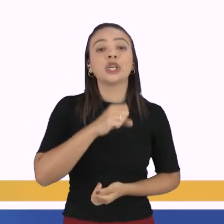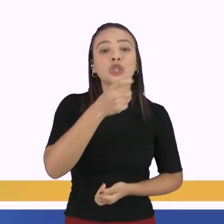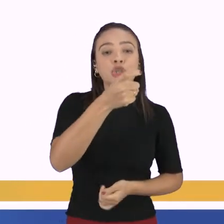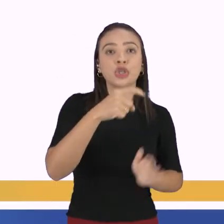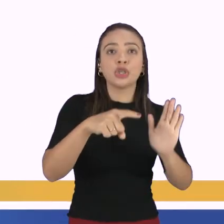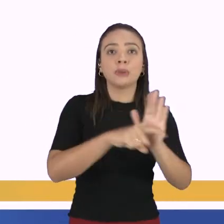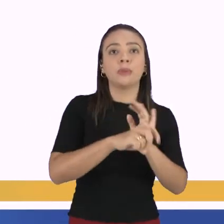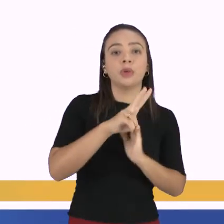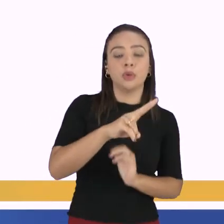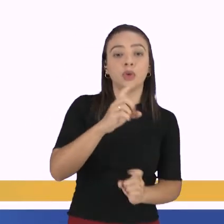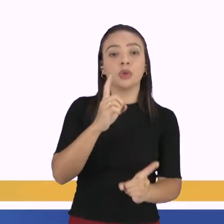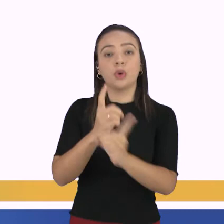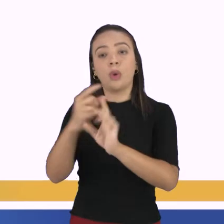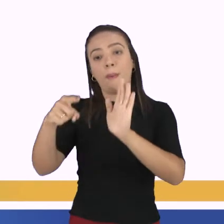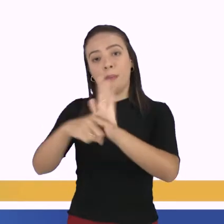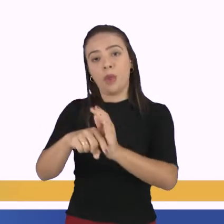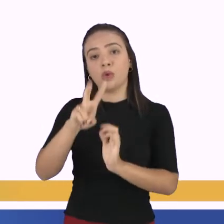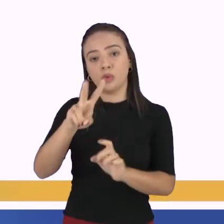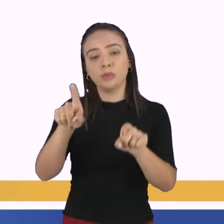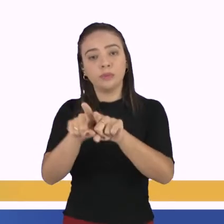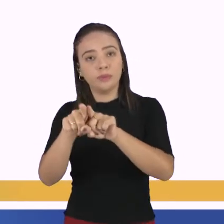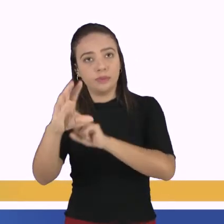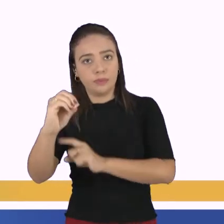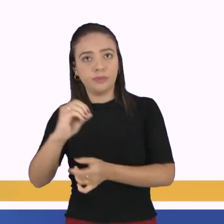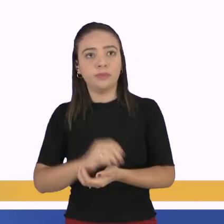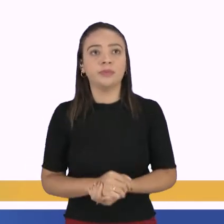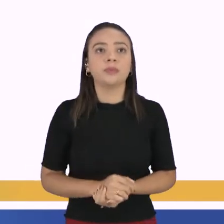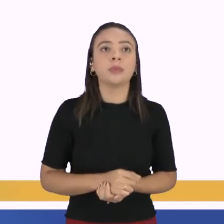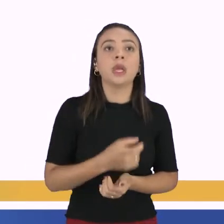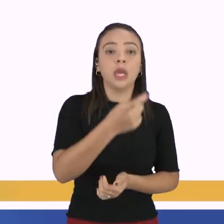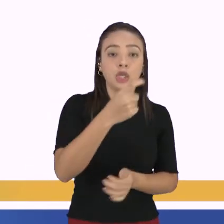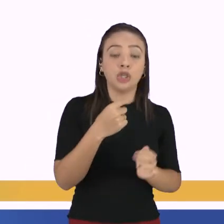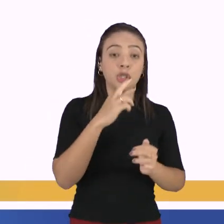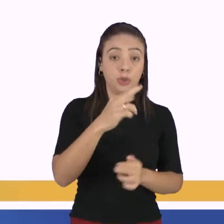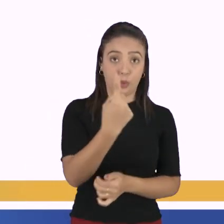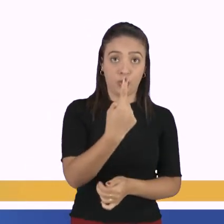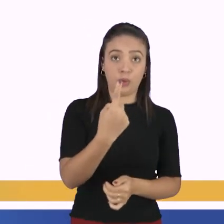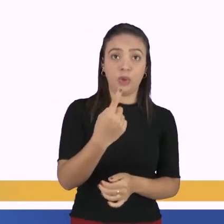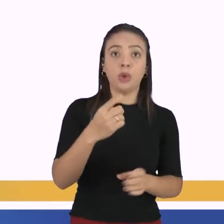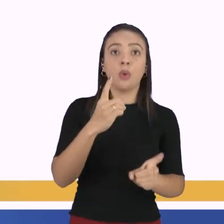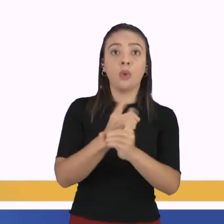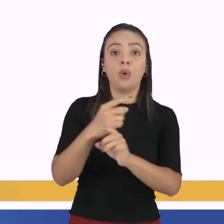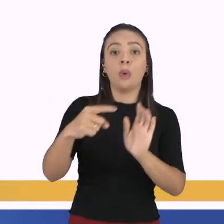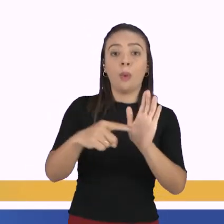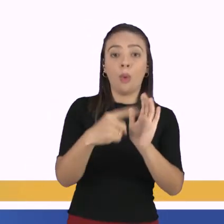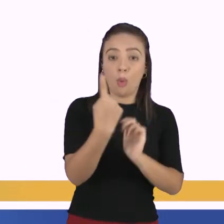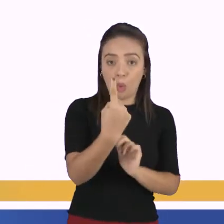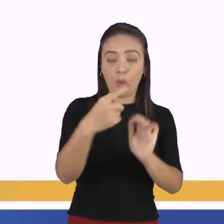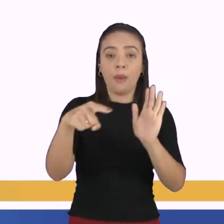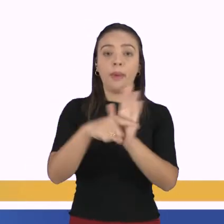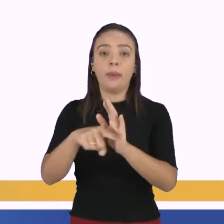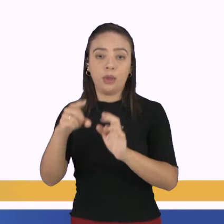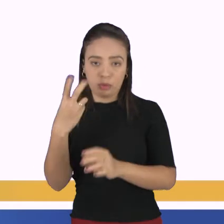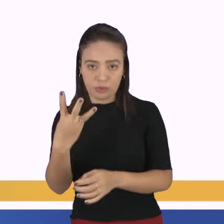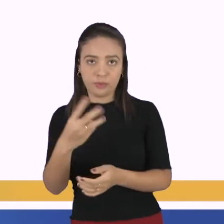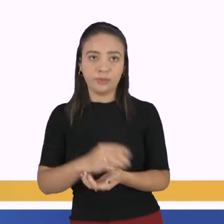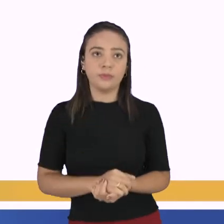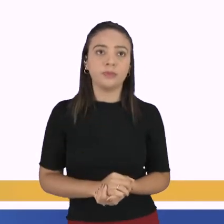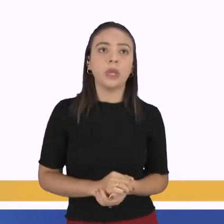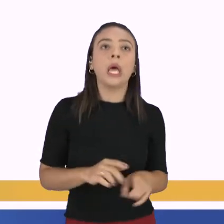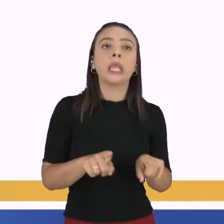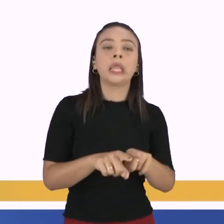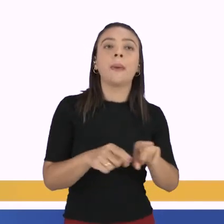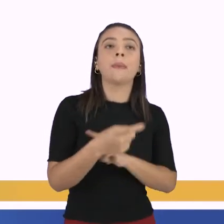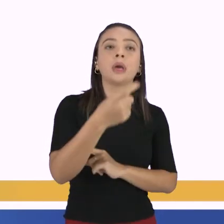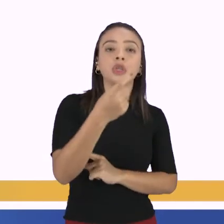menos 2 e 0. Para o x igual a 1, eu vou ter o par 1 e menos 3. E para o x igual a 2, eu vou ter o par 2 e